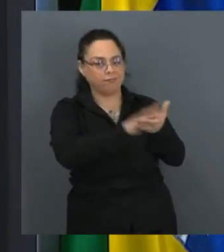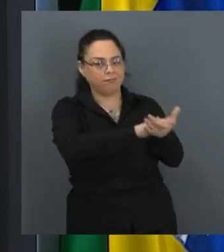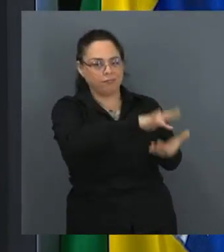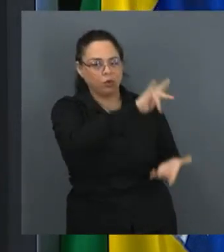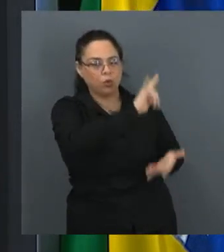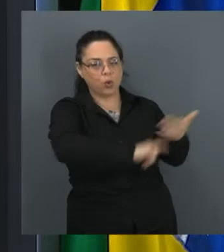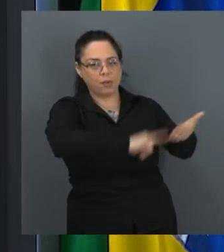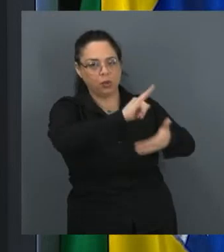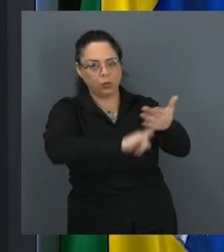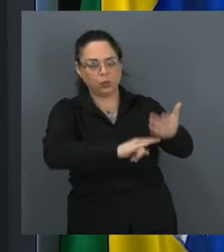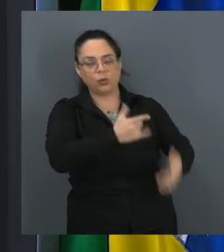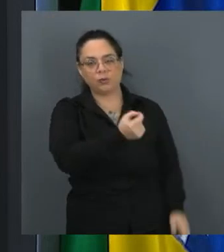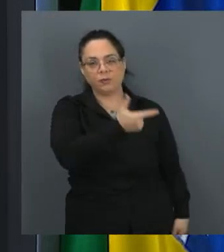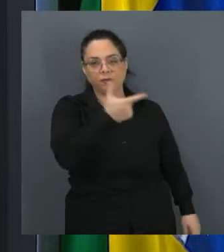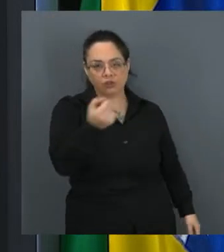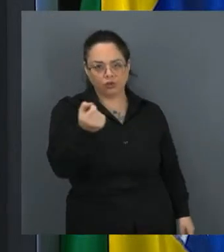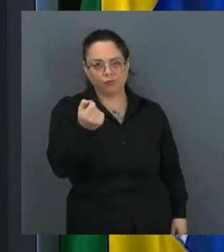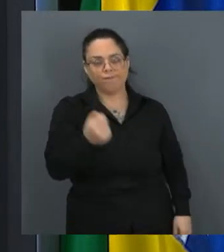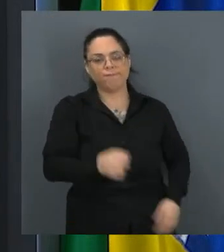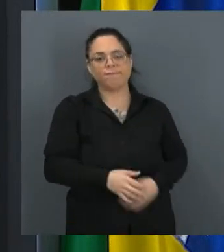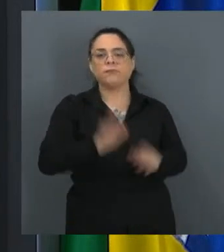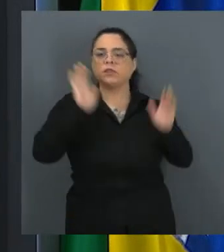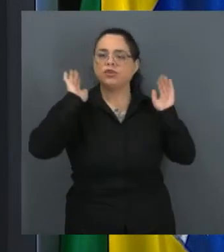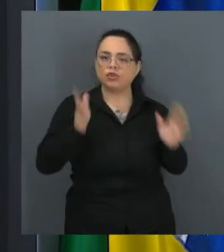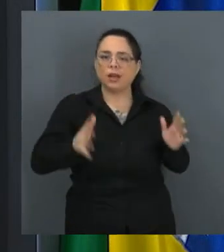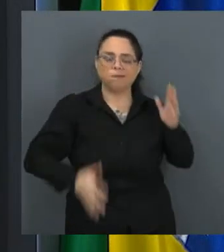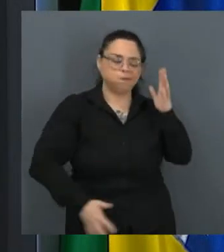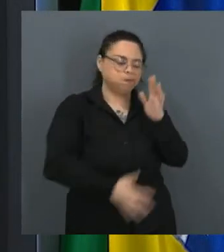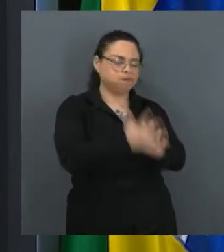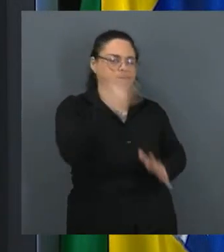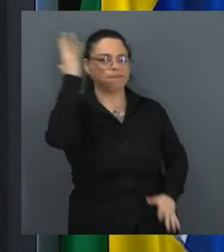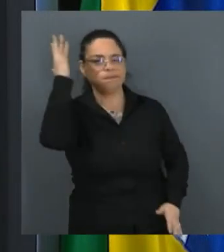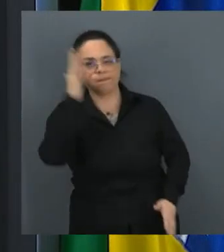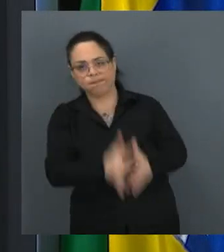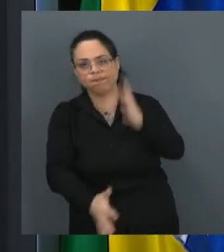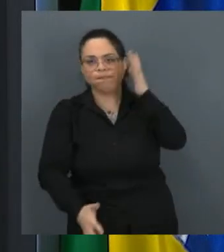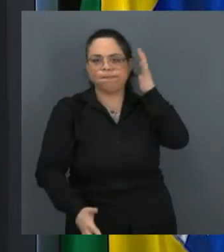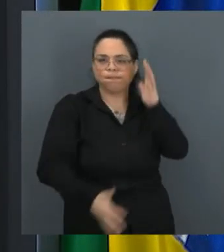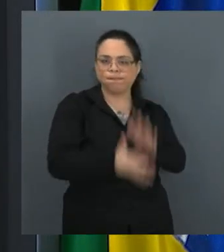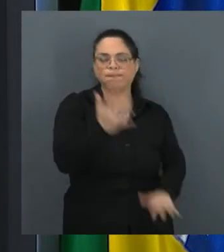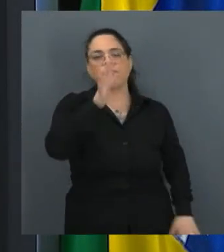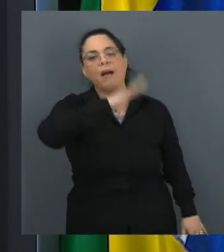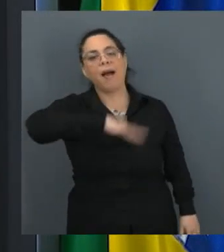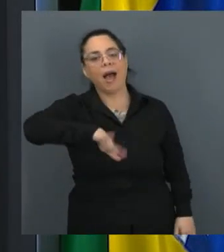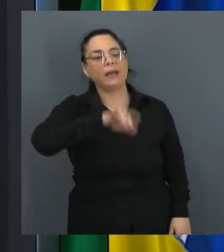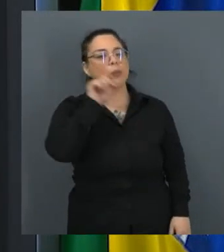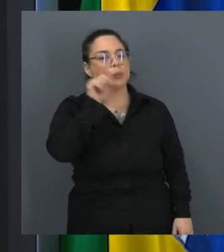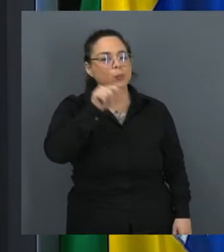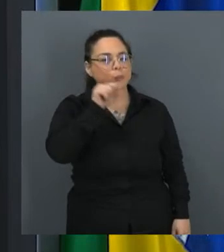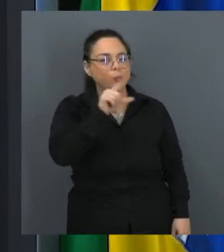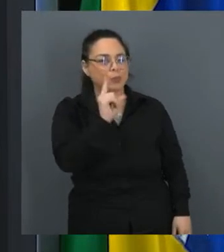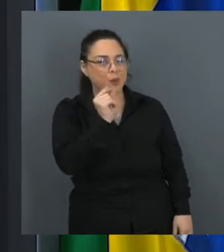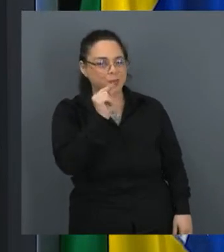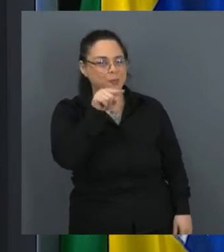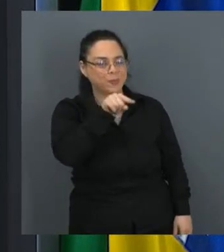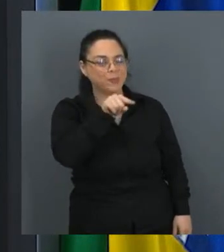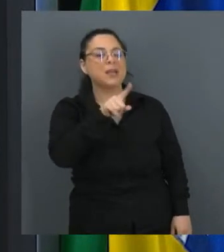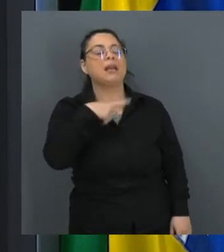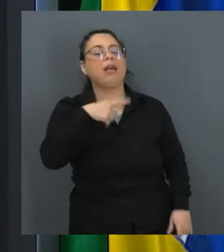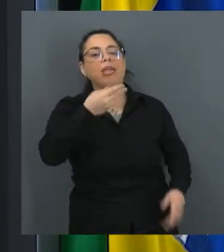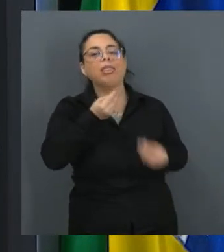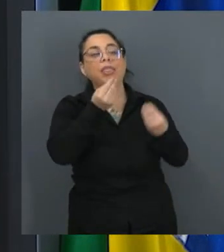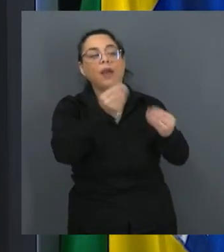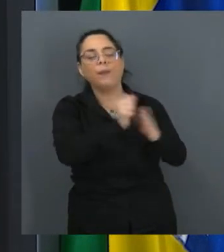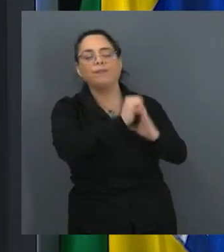partir de 2020, foram muitas interferências ilegais sobre a plataforma, caracterizando censura